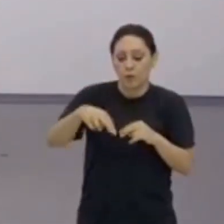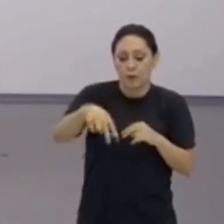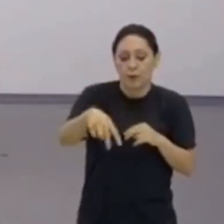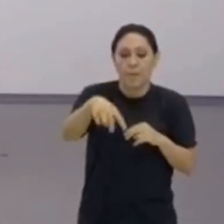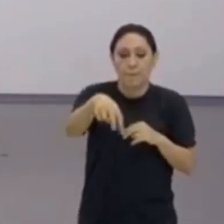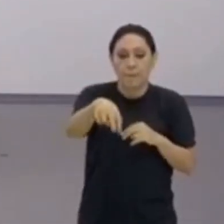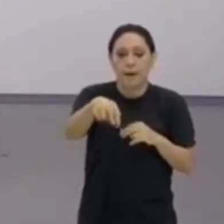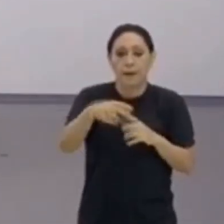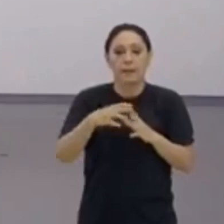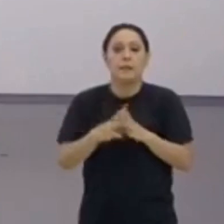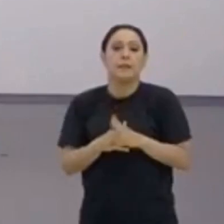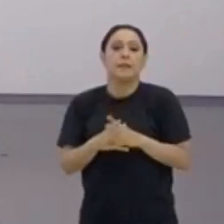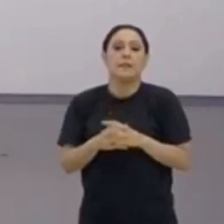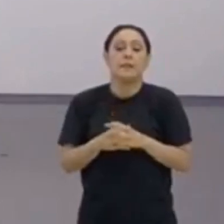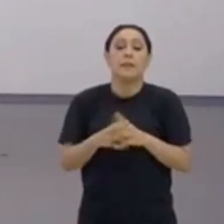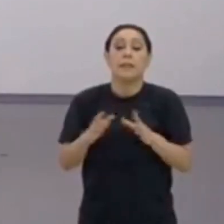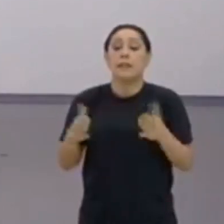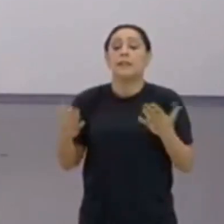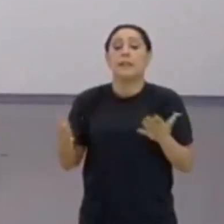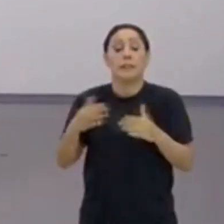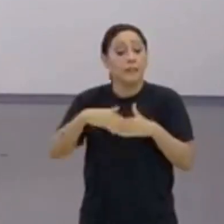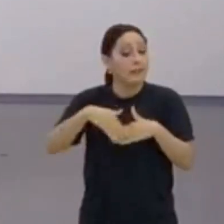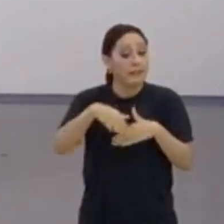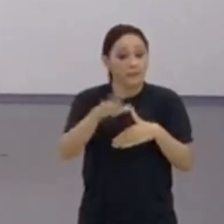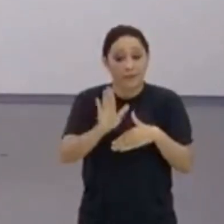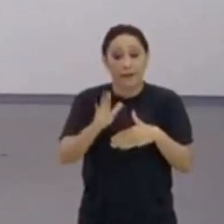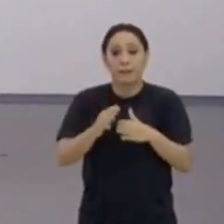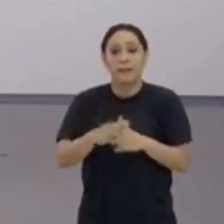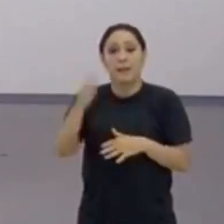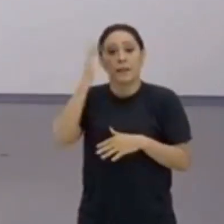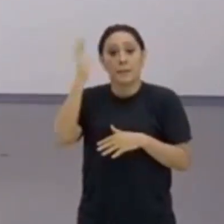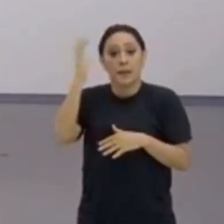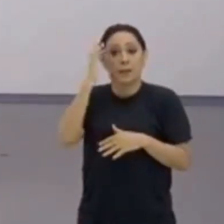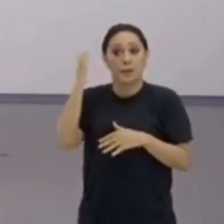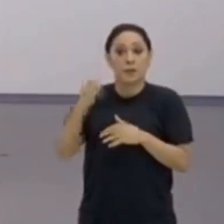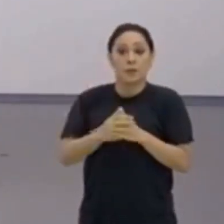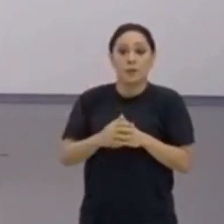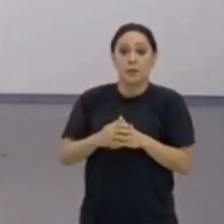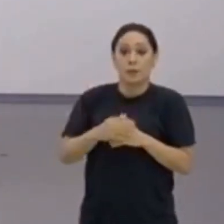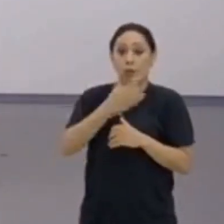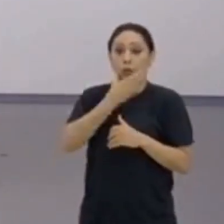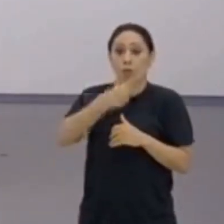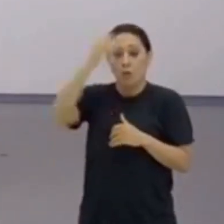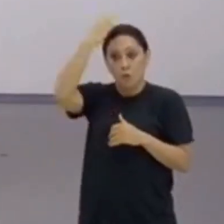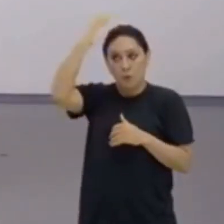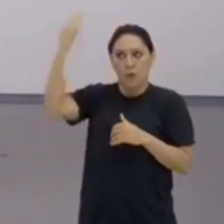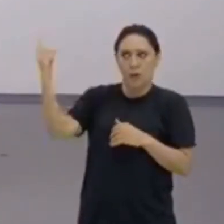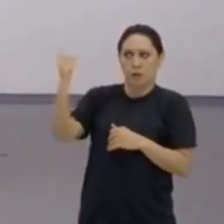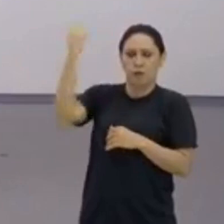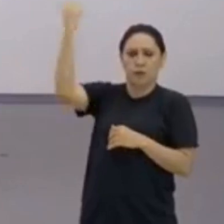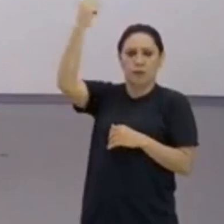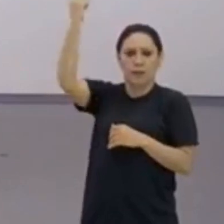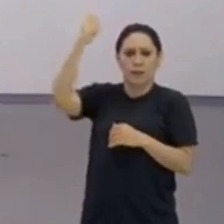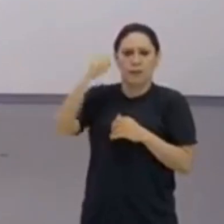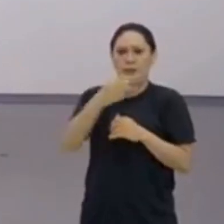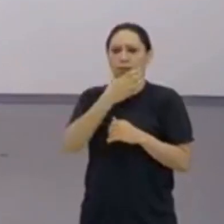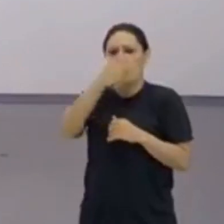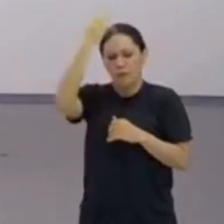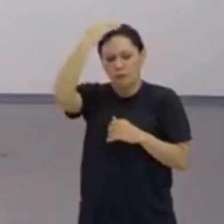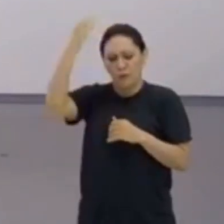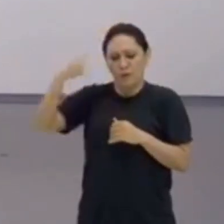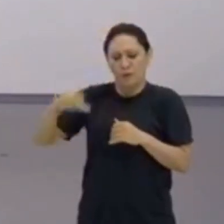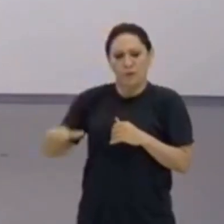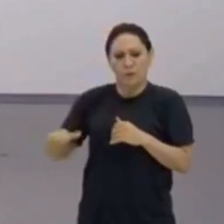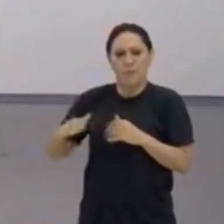um pé com medida. E por aí vai. Mas imagina só o rei gigante, o rei pequenininho. Como é que você vai ter uma